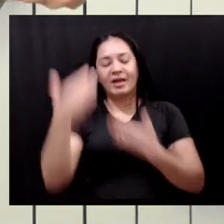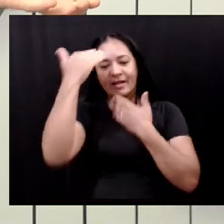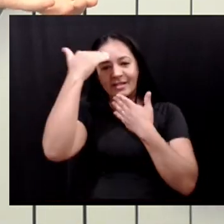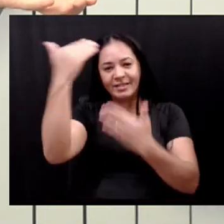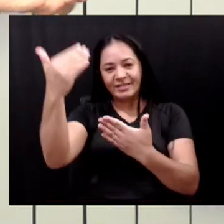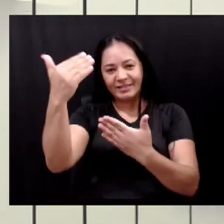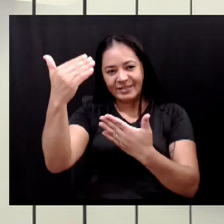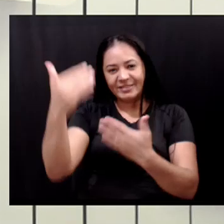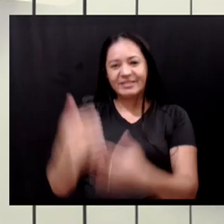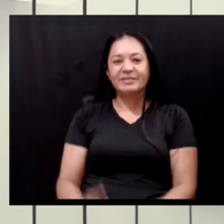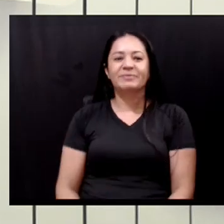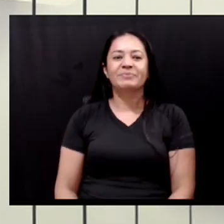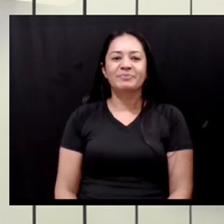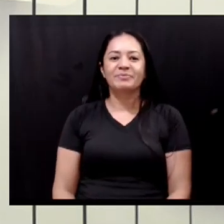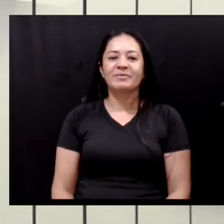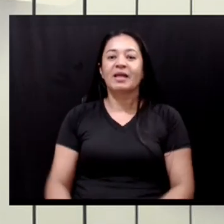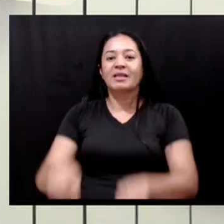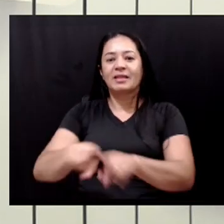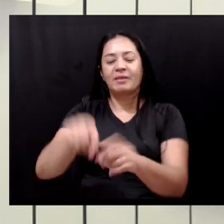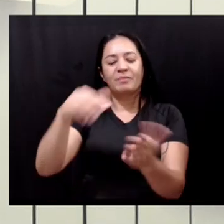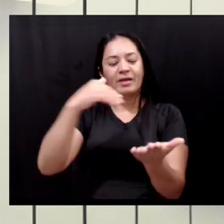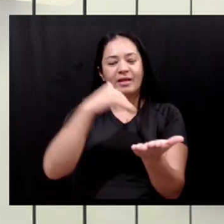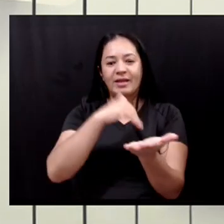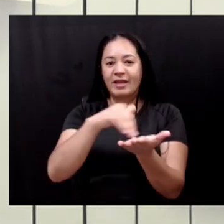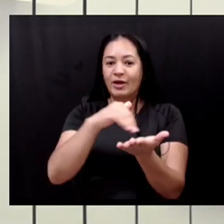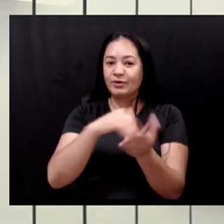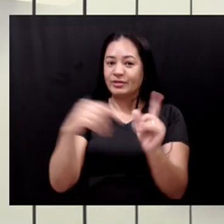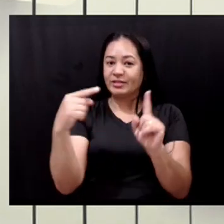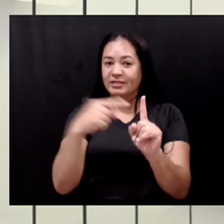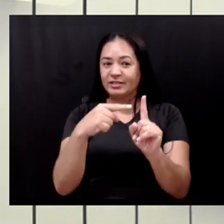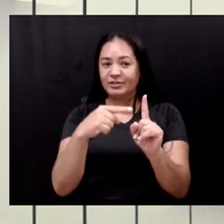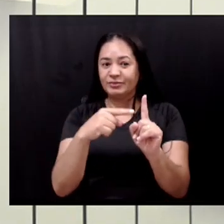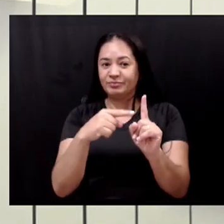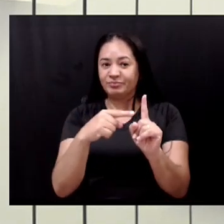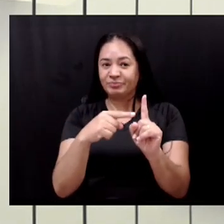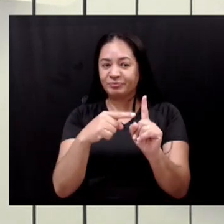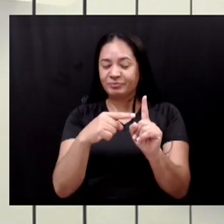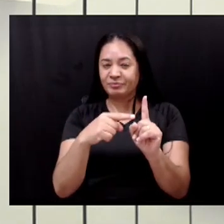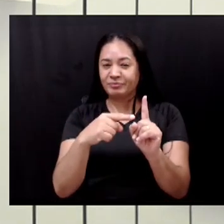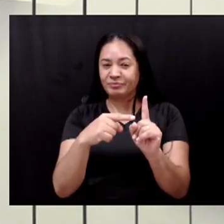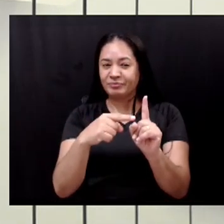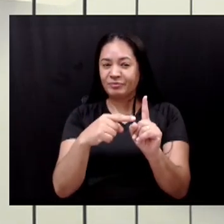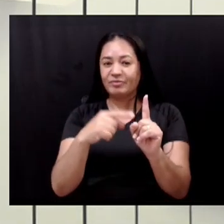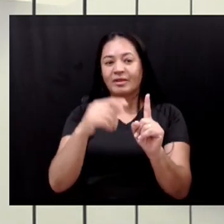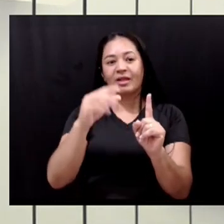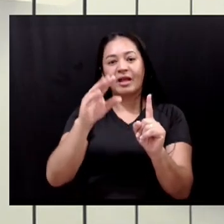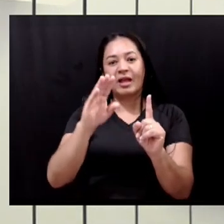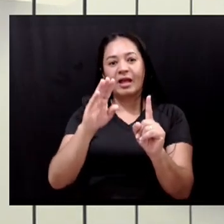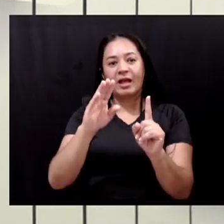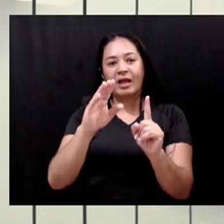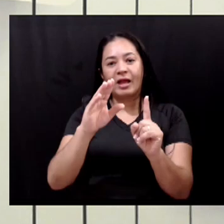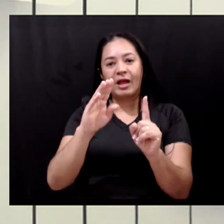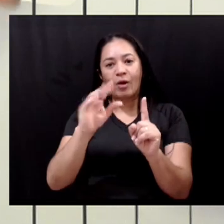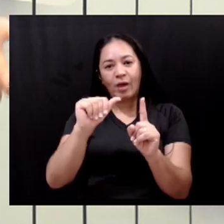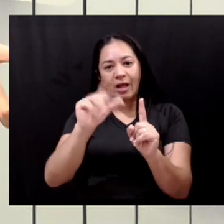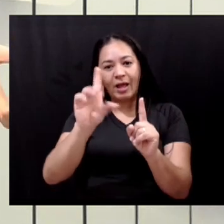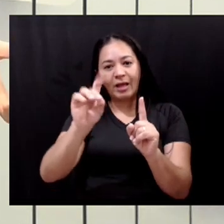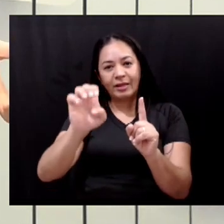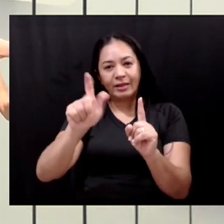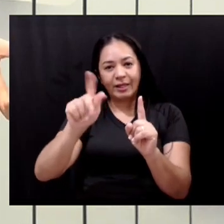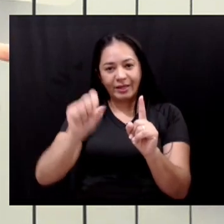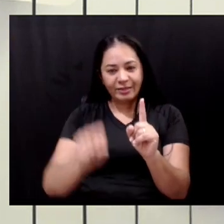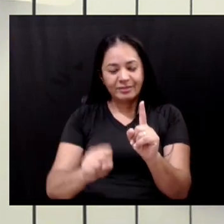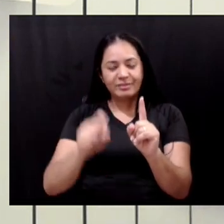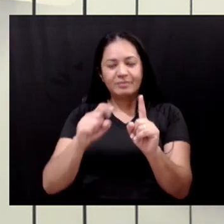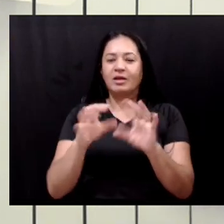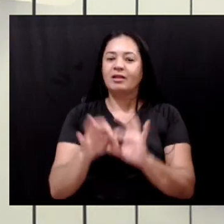ao secretário, né, municipal de Clima, Meio Ambiente e Sustentabilidade, o Brás dos Santos Adegas Júnior, pela disponibilidade do